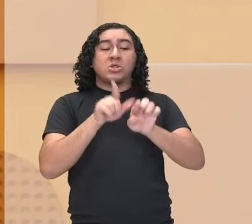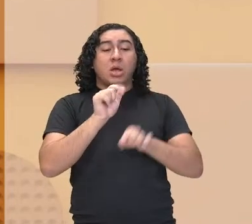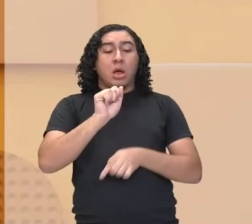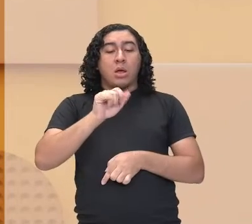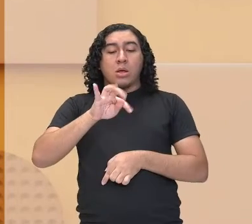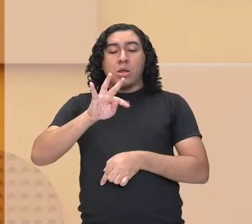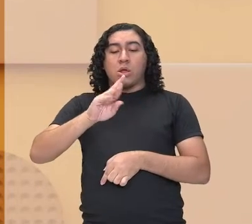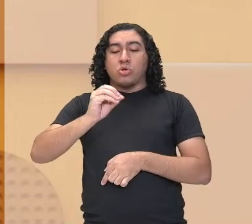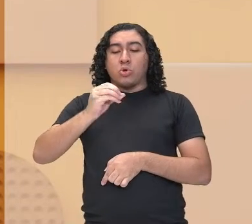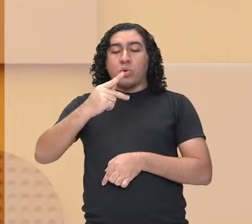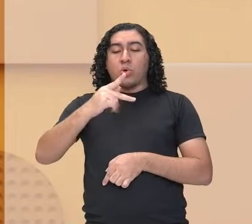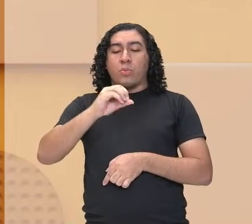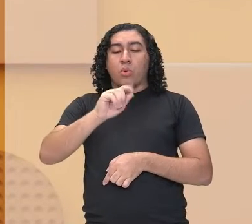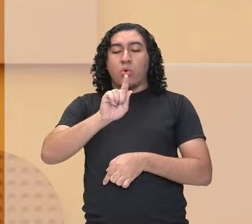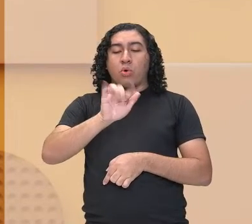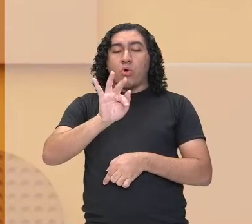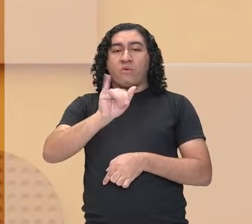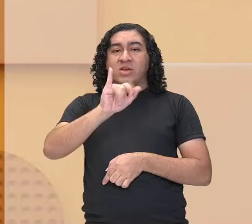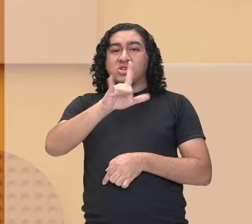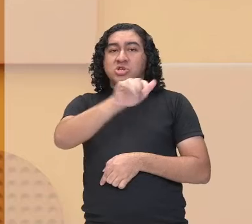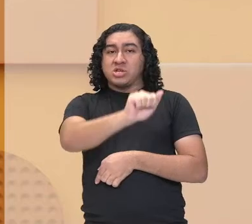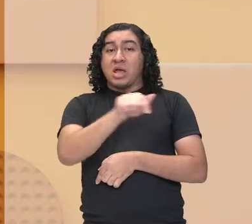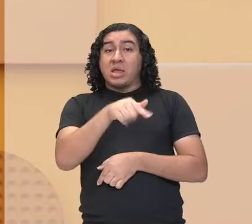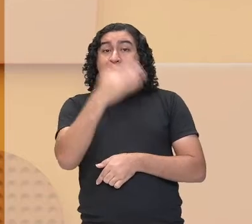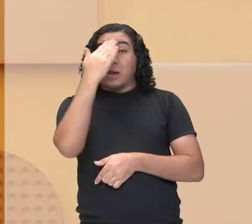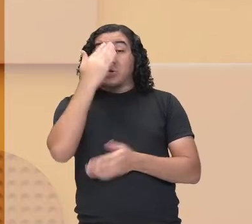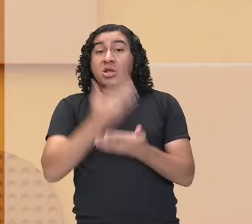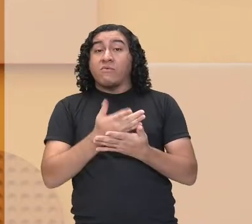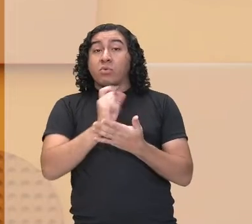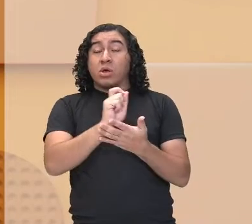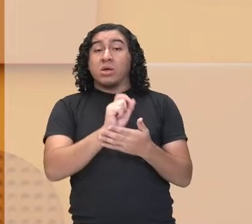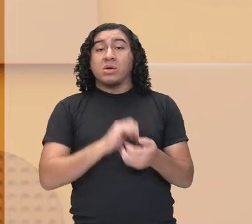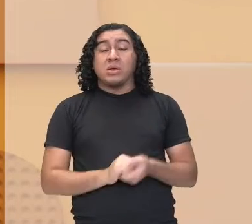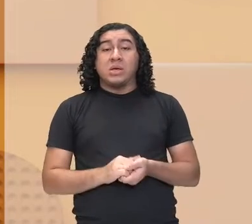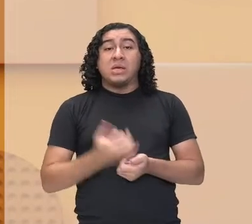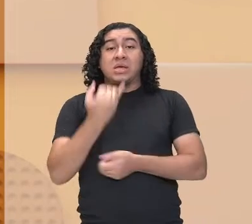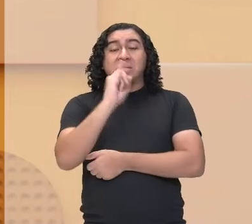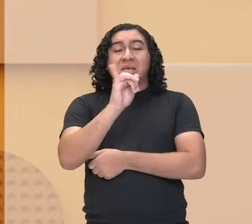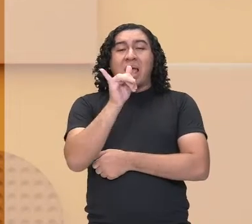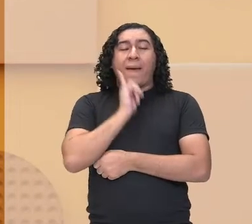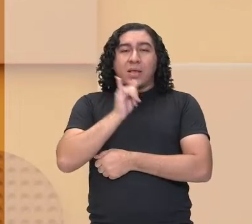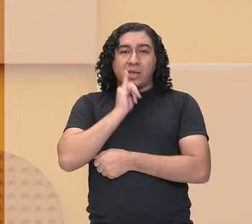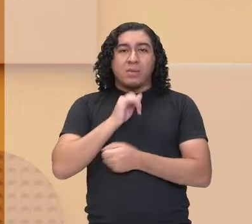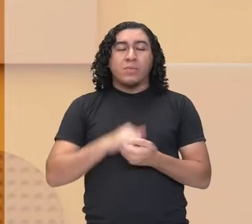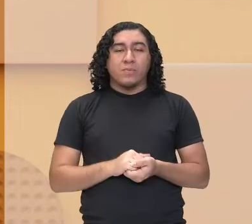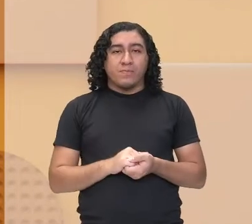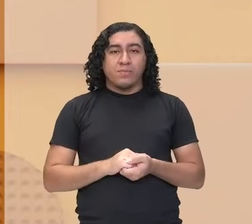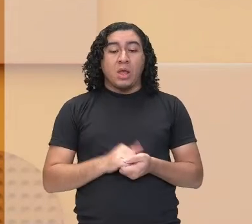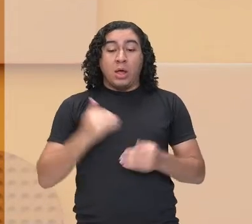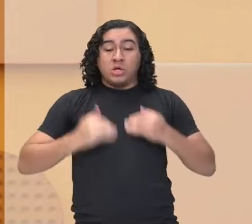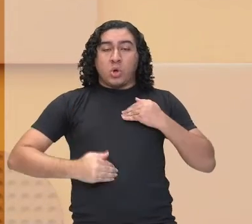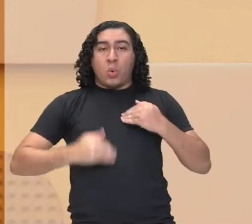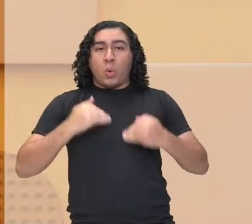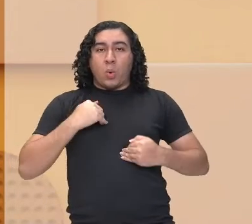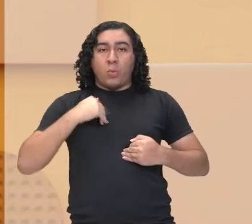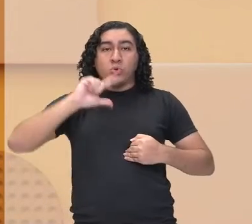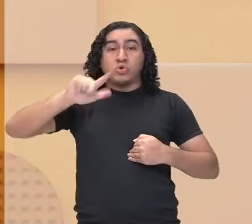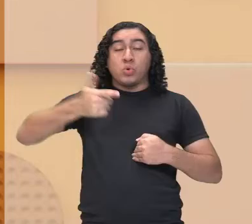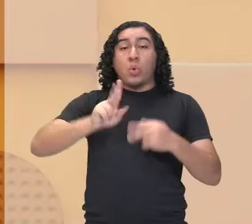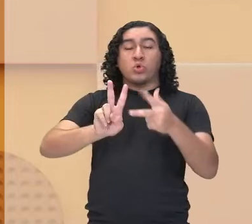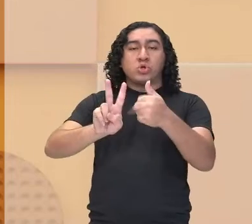prática ritualística, onde eles acreditavam que ao se alimentarem de determinada parte do corpo do inimigo,